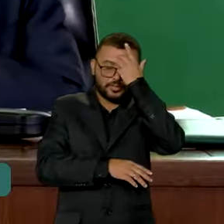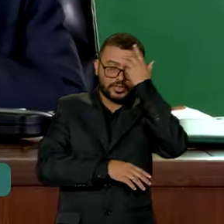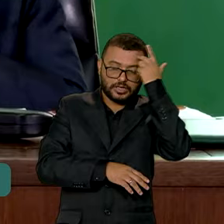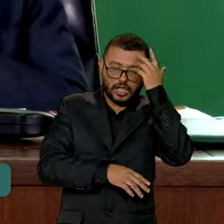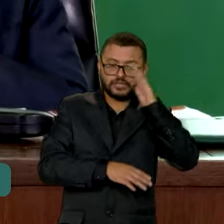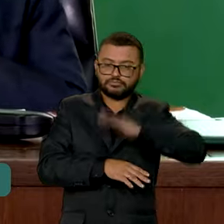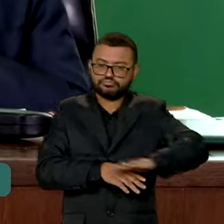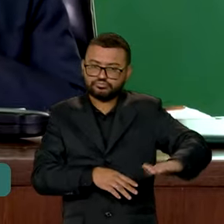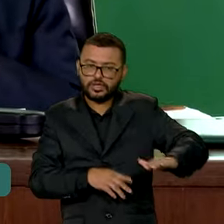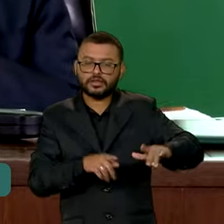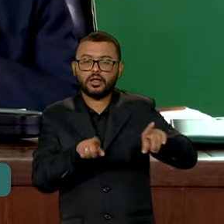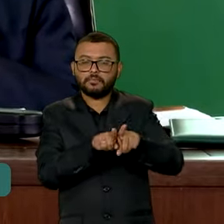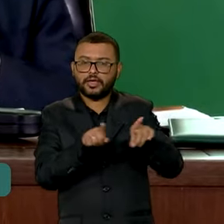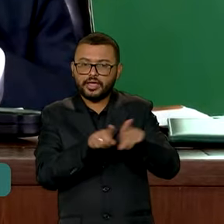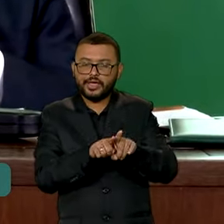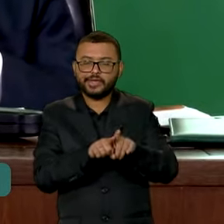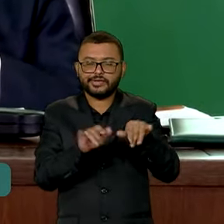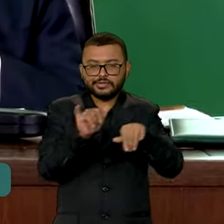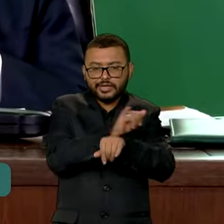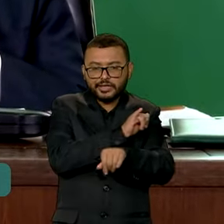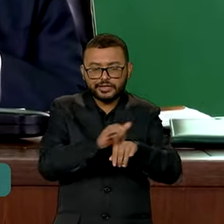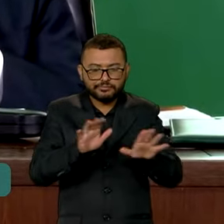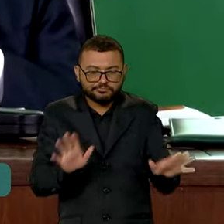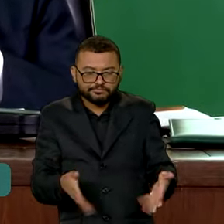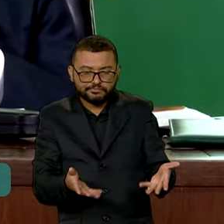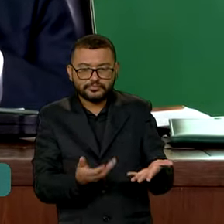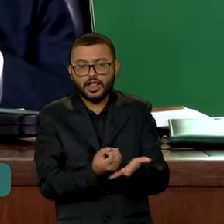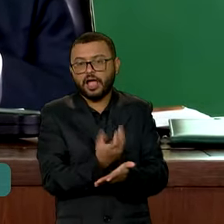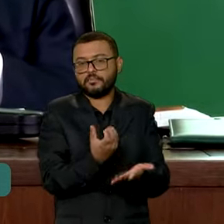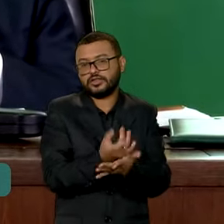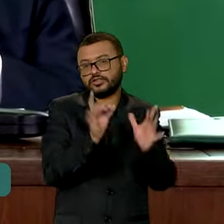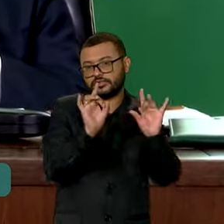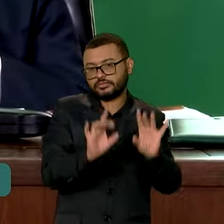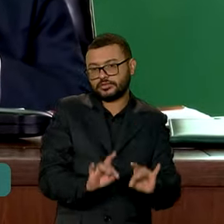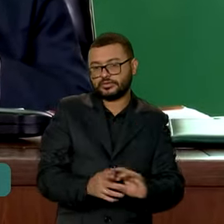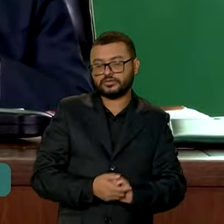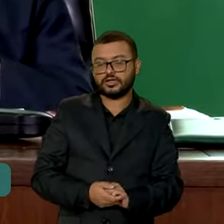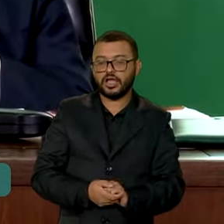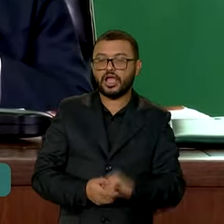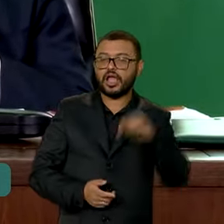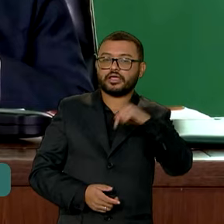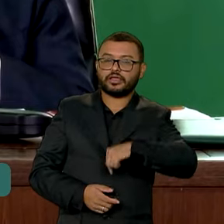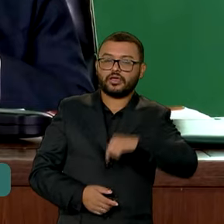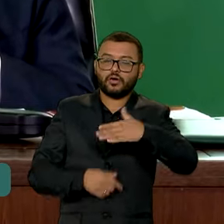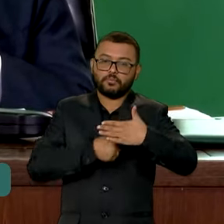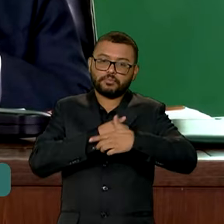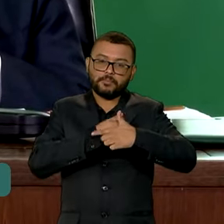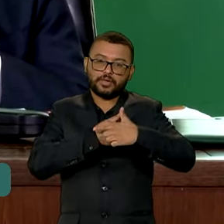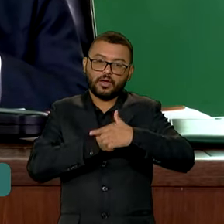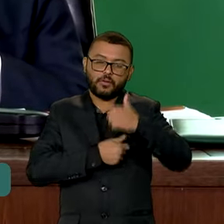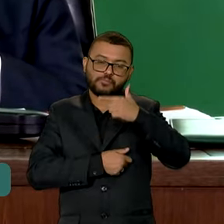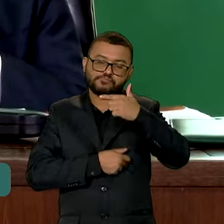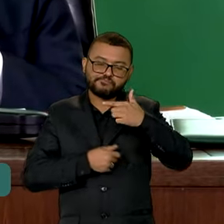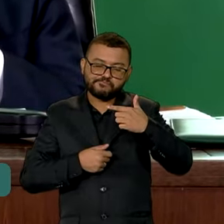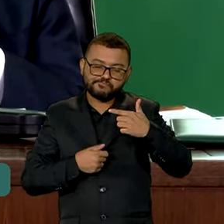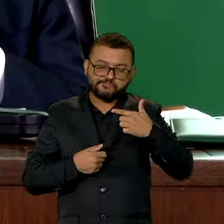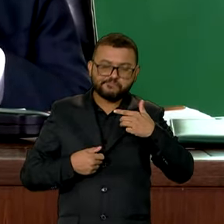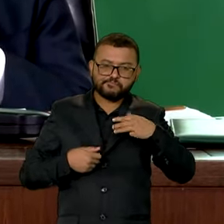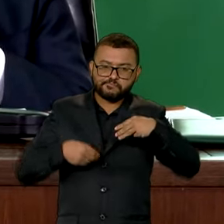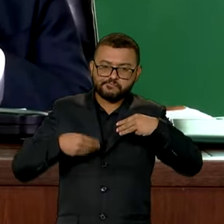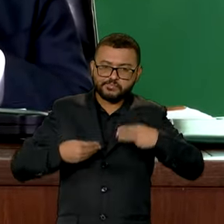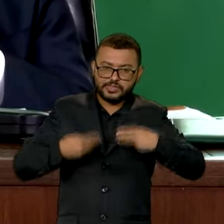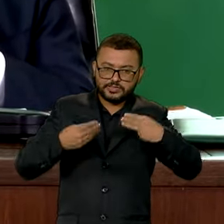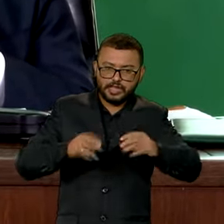além de estabelecer meios de aprendizagem especial. O papel do MEC, presidente Lula, será de orientar